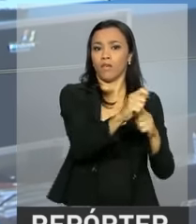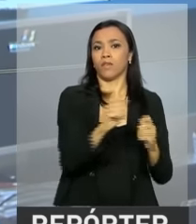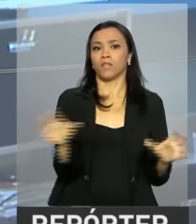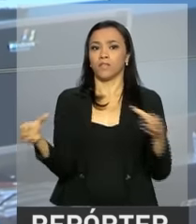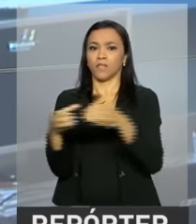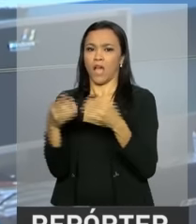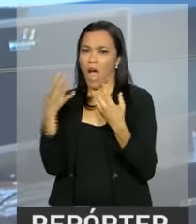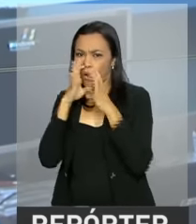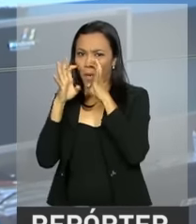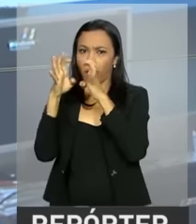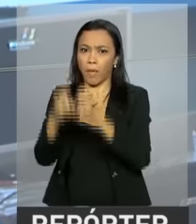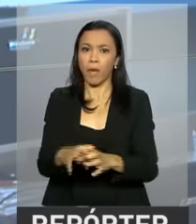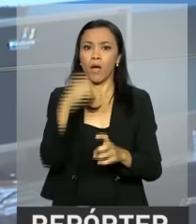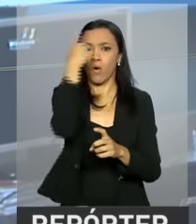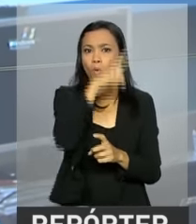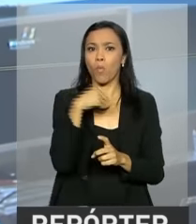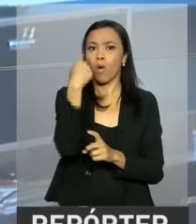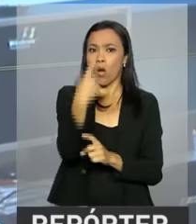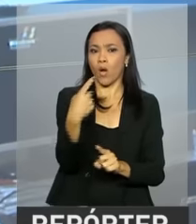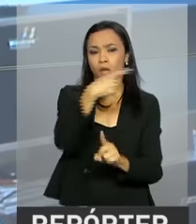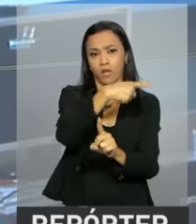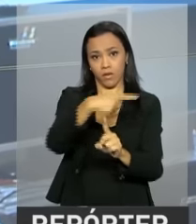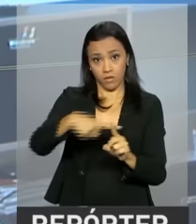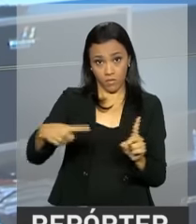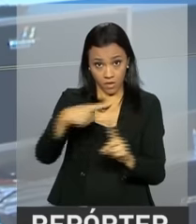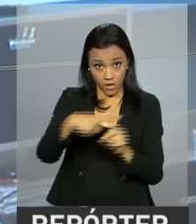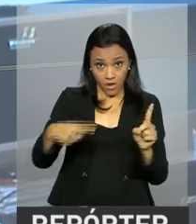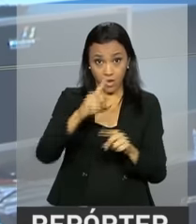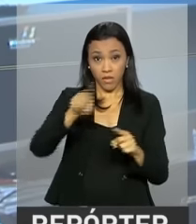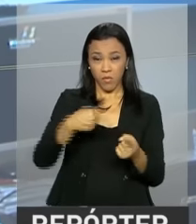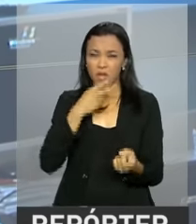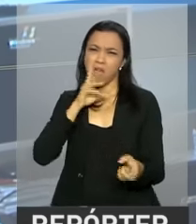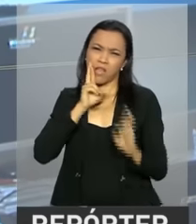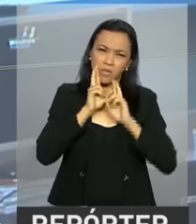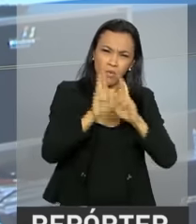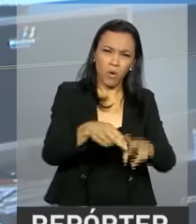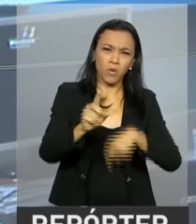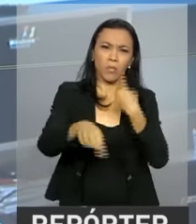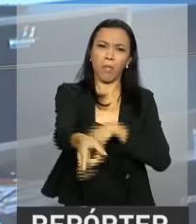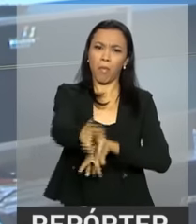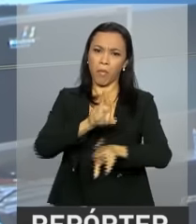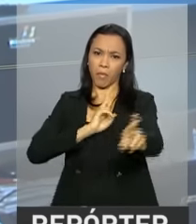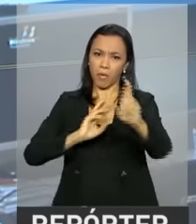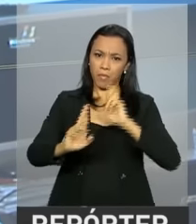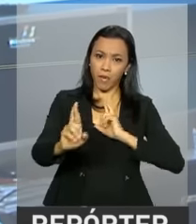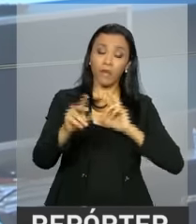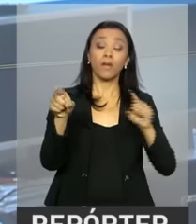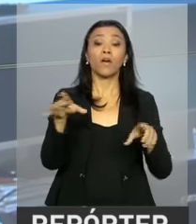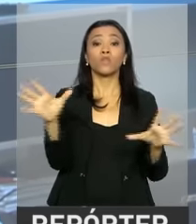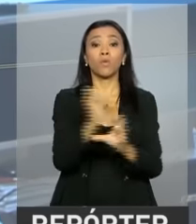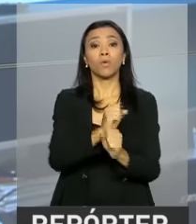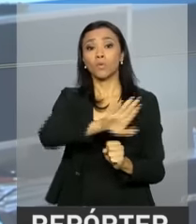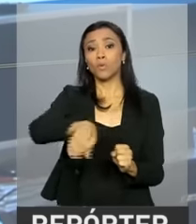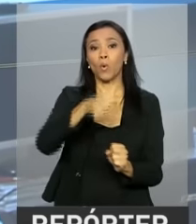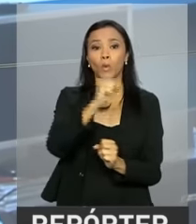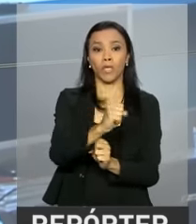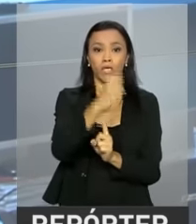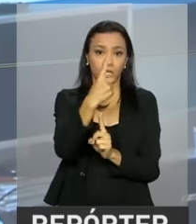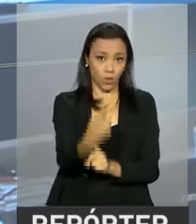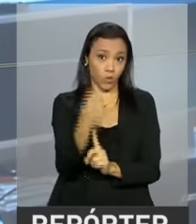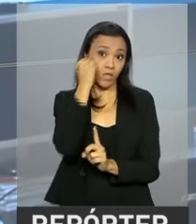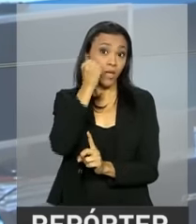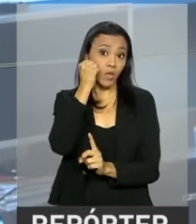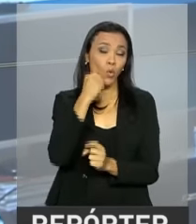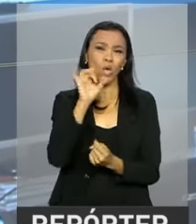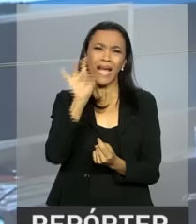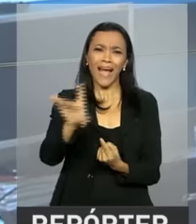com direito a mais uma hora de réplica e uma hora para tréplica depois do debate os 81 senadores serão chamados um a um